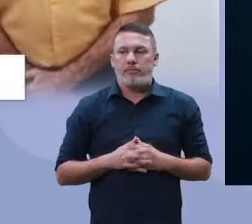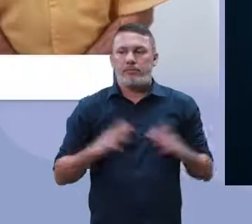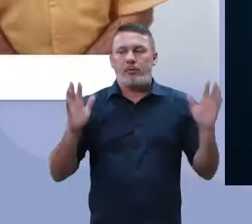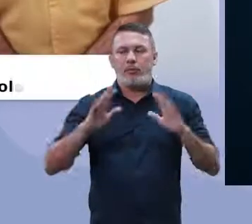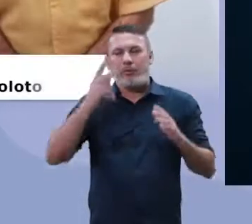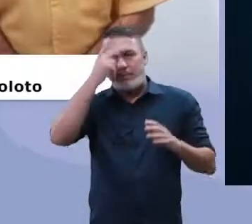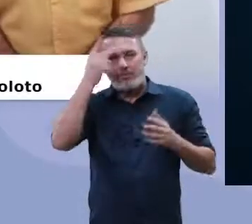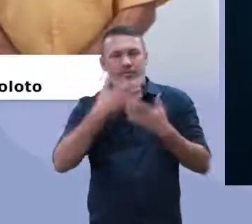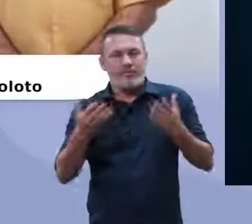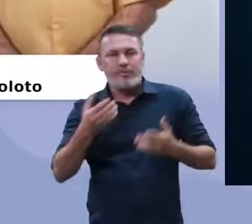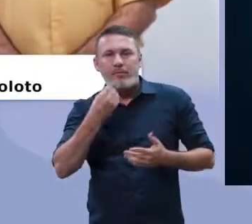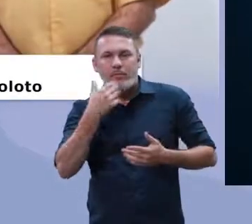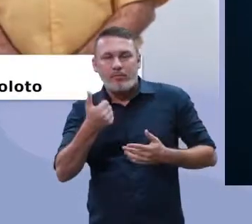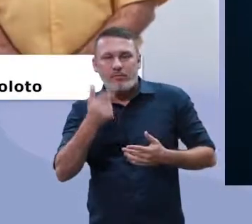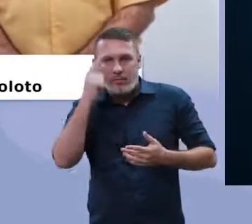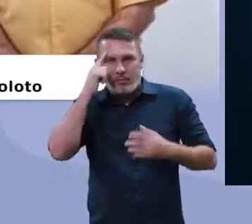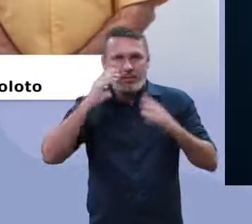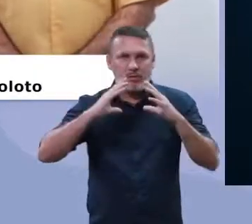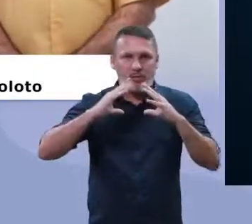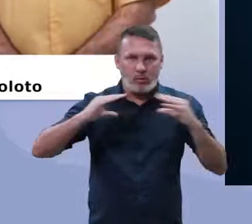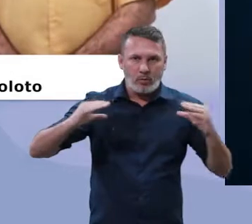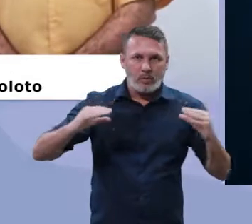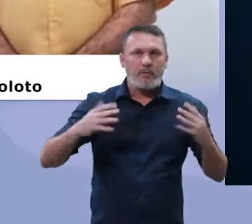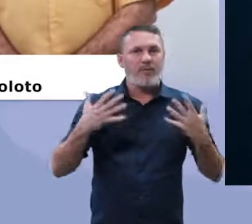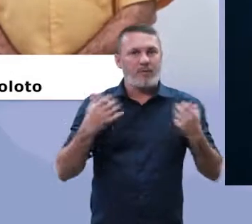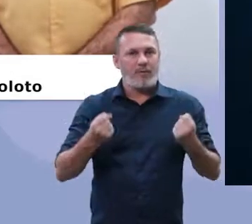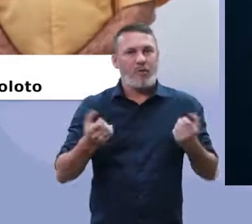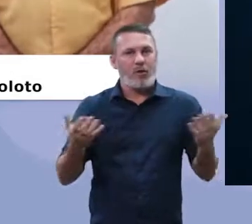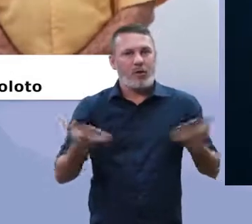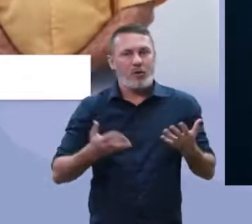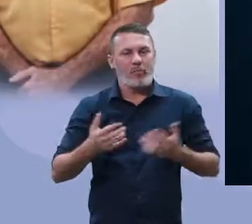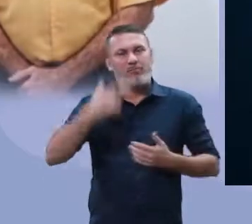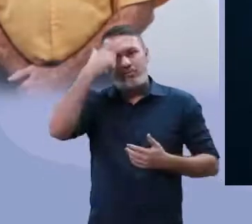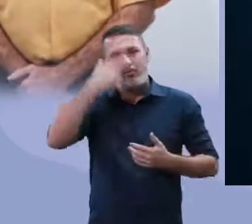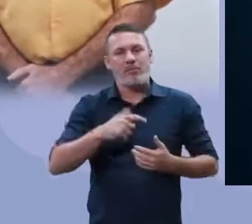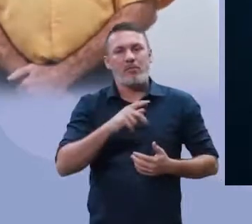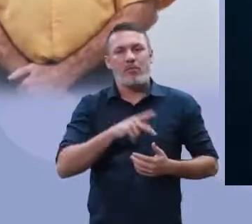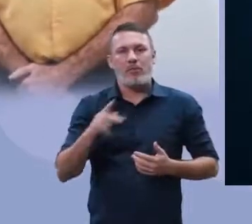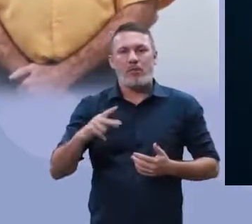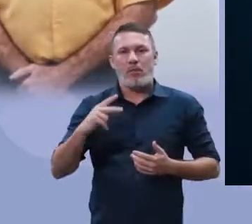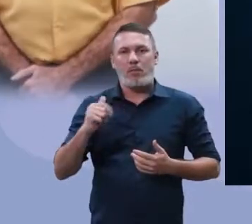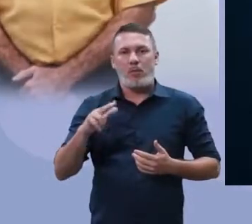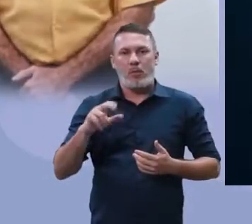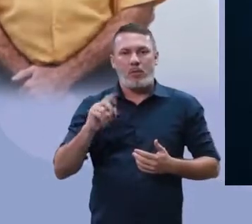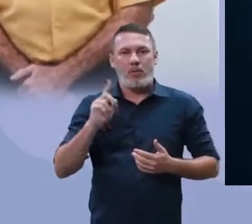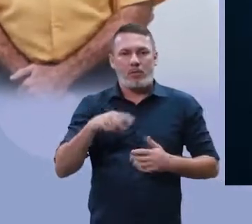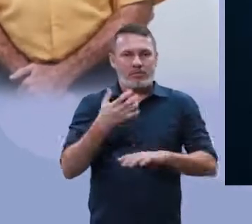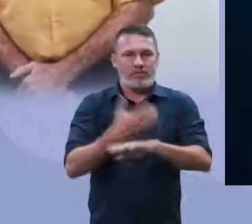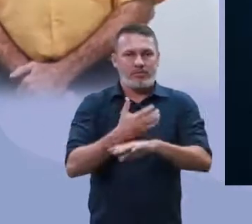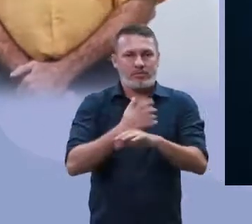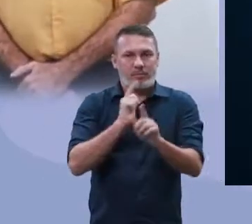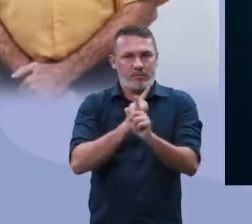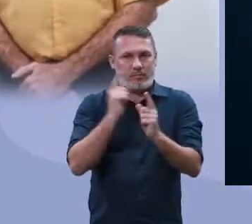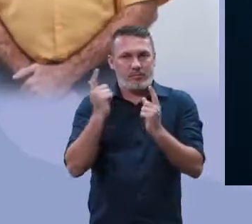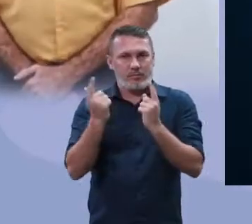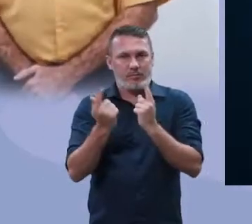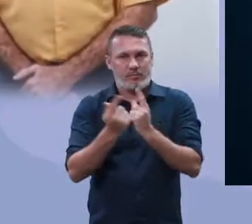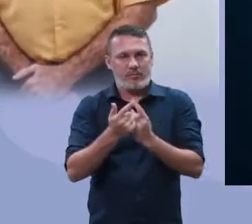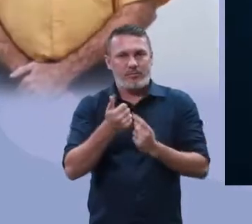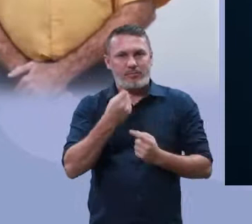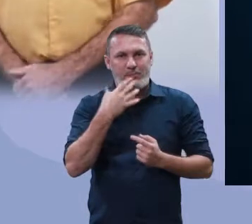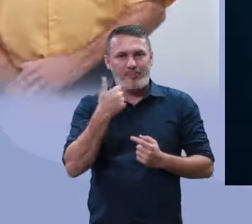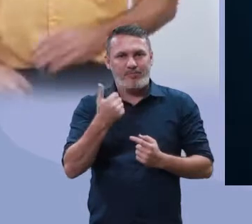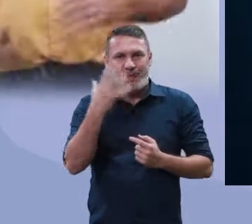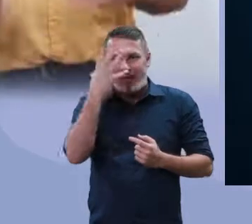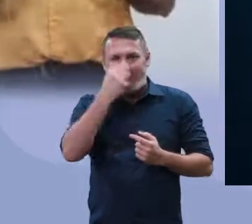Olá, meus queridos, beleza? Tranquilidade? Vamos lá mais uma vez, aqui é o professor Paulo Zucoloto, Geografia. Tudo bem, meus